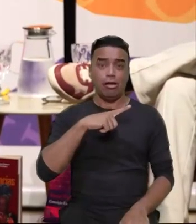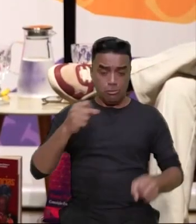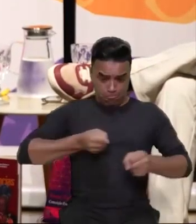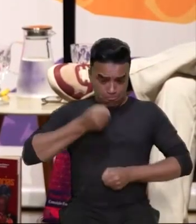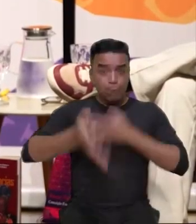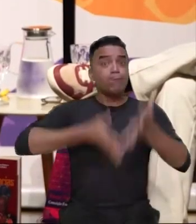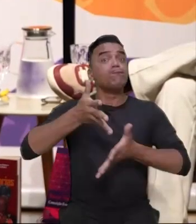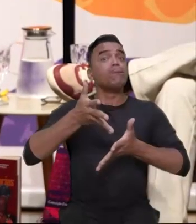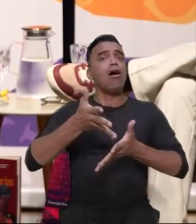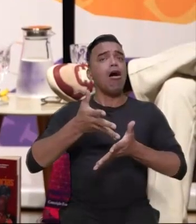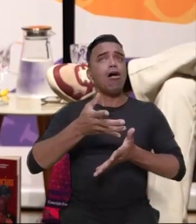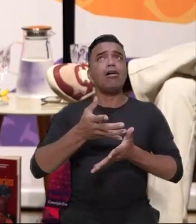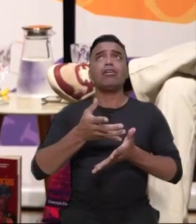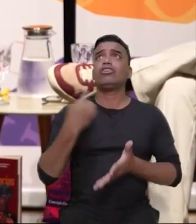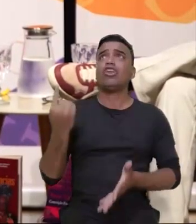nos deixa